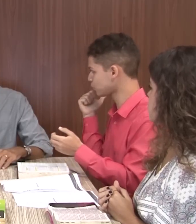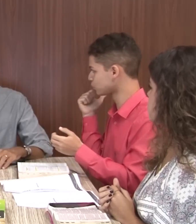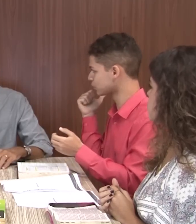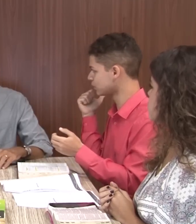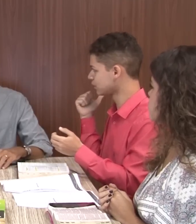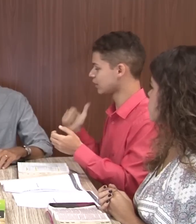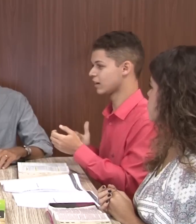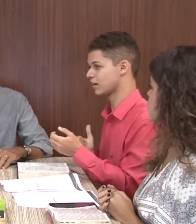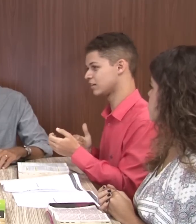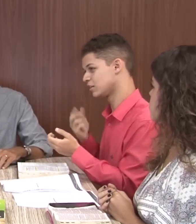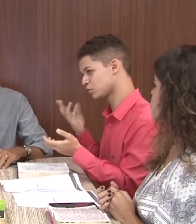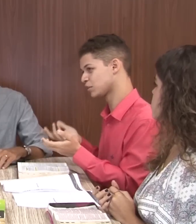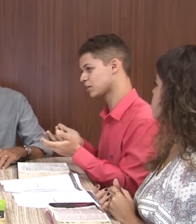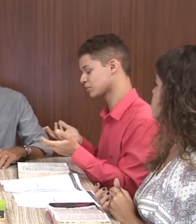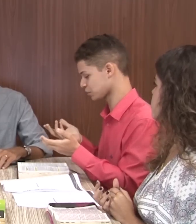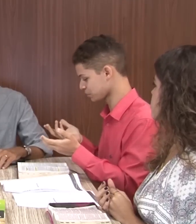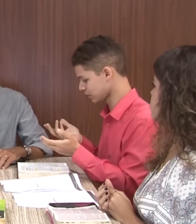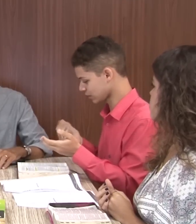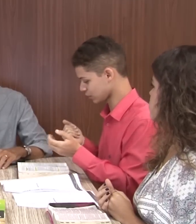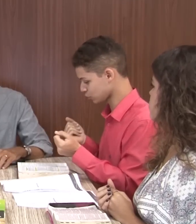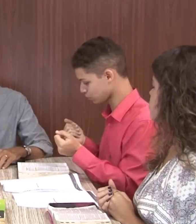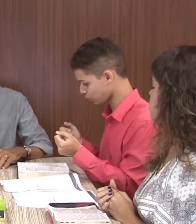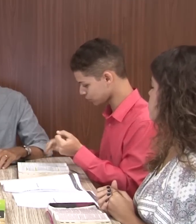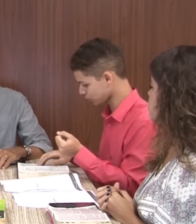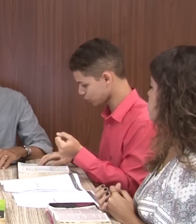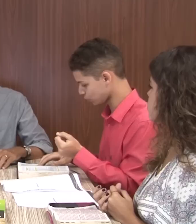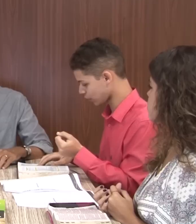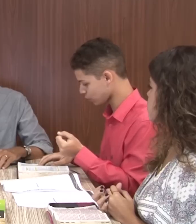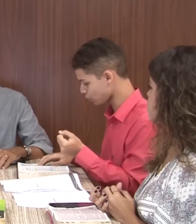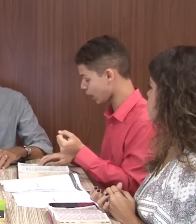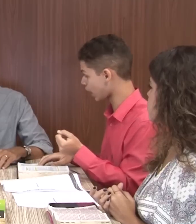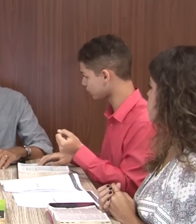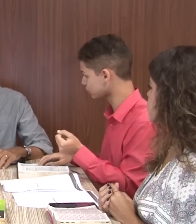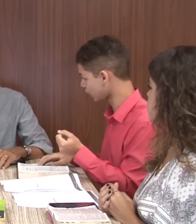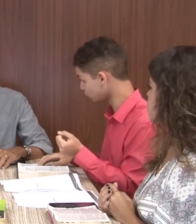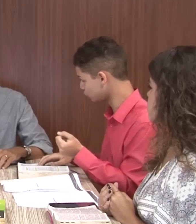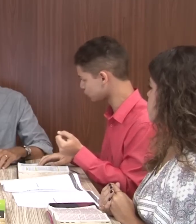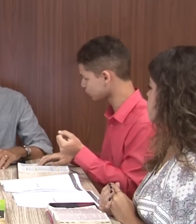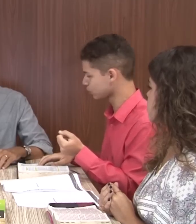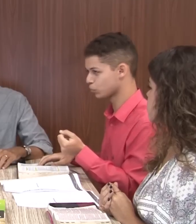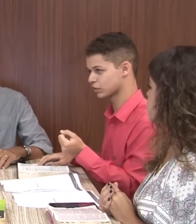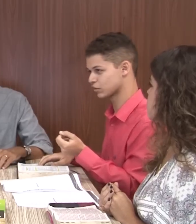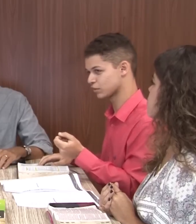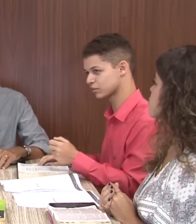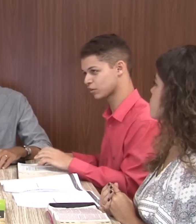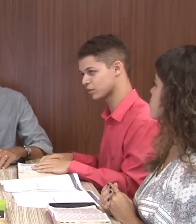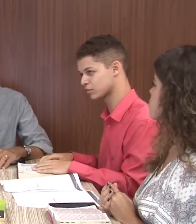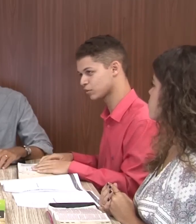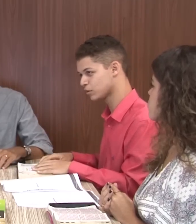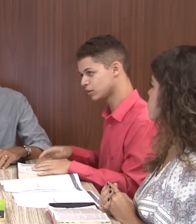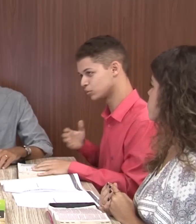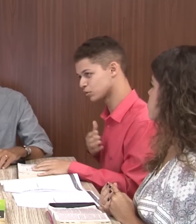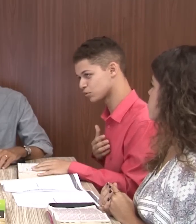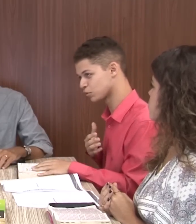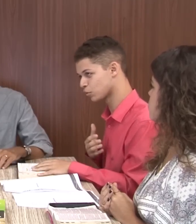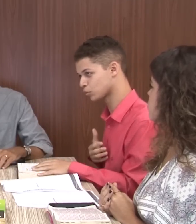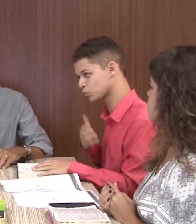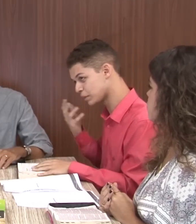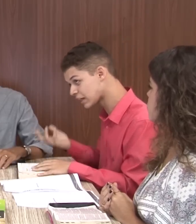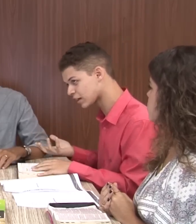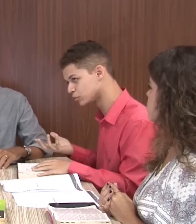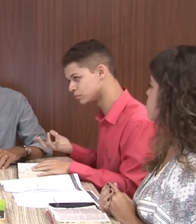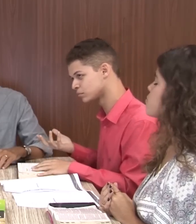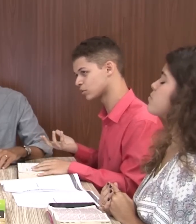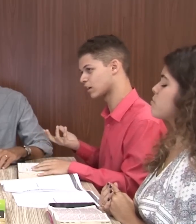primeira pergunta, a identificação, que a gente pode também colocar como armas da luz, porque às vezes salvação nos santificam